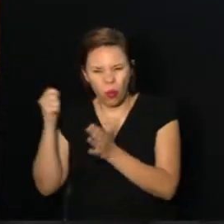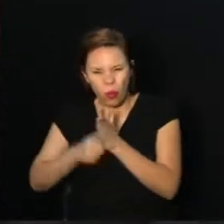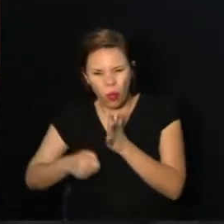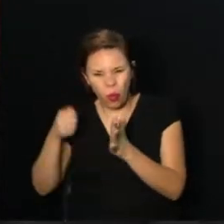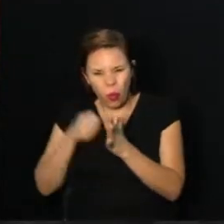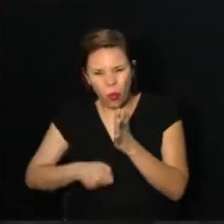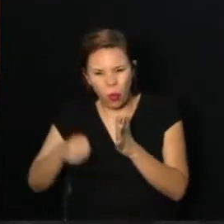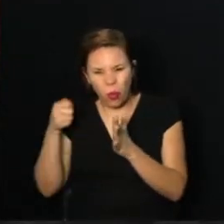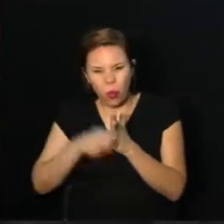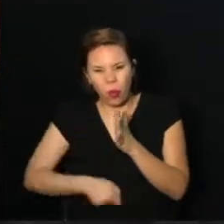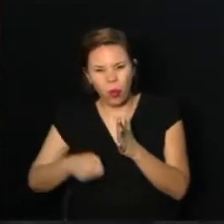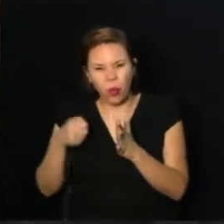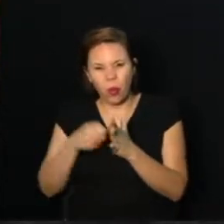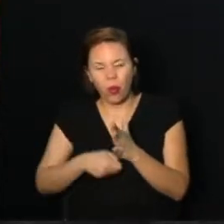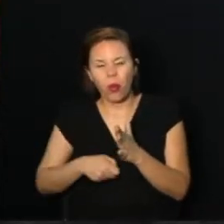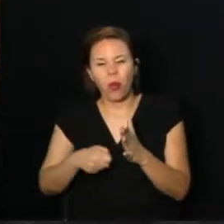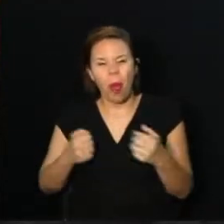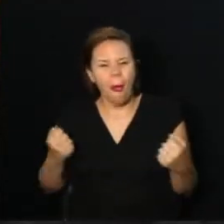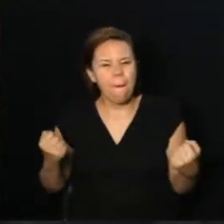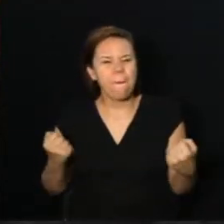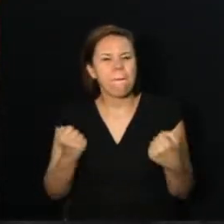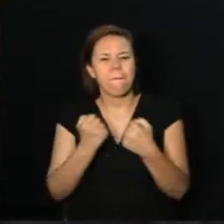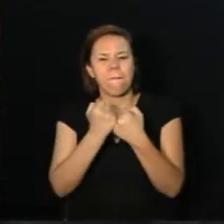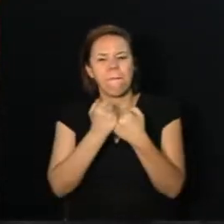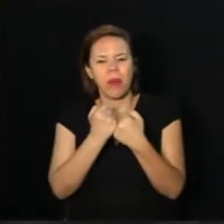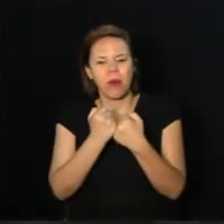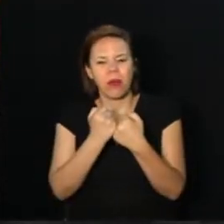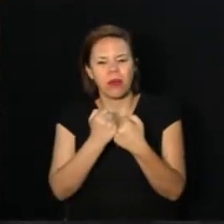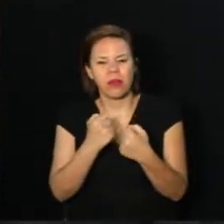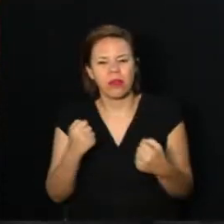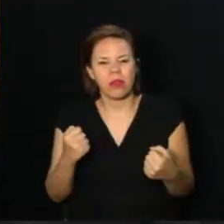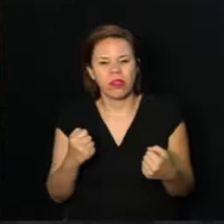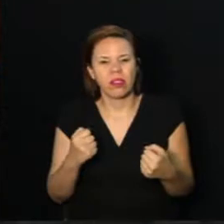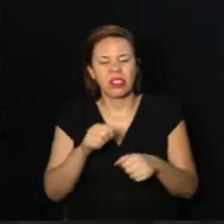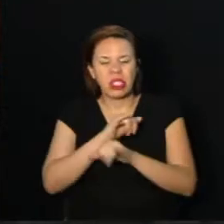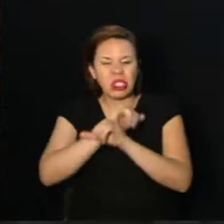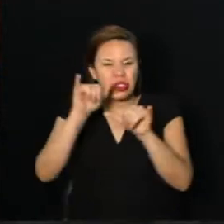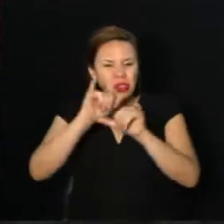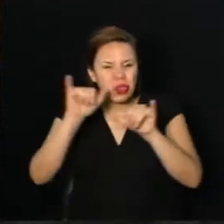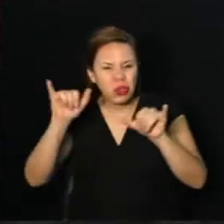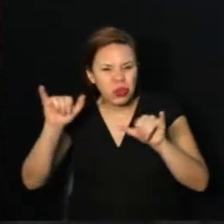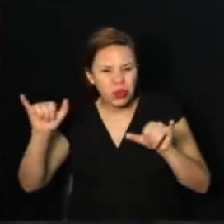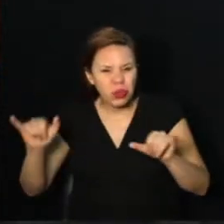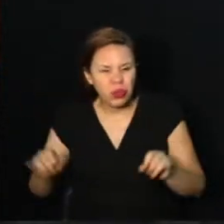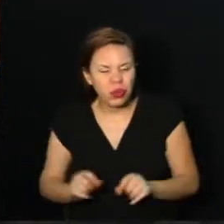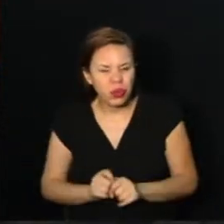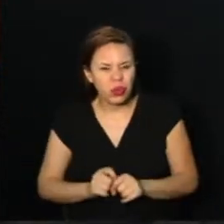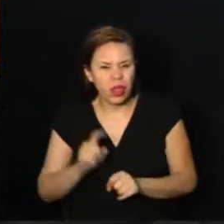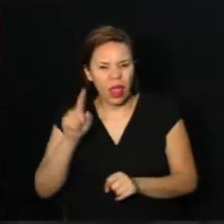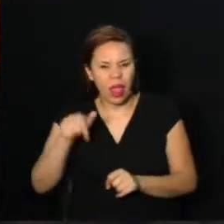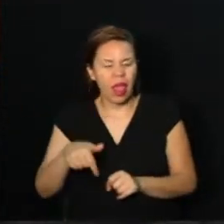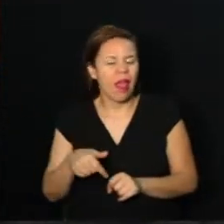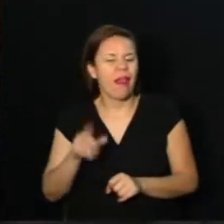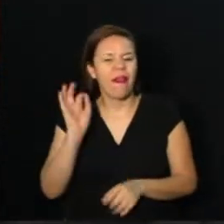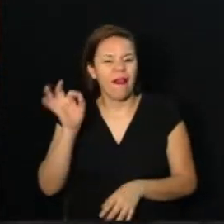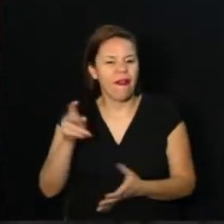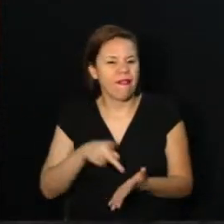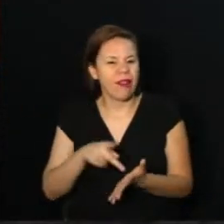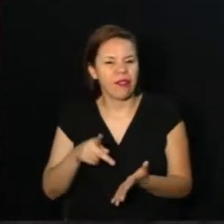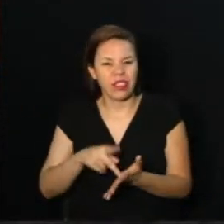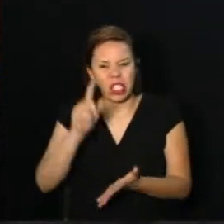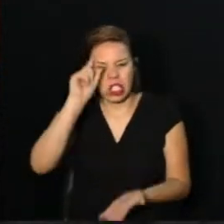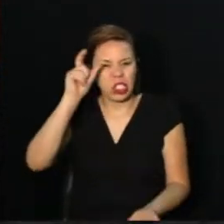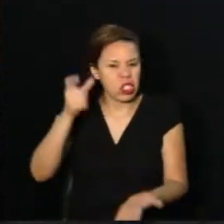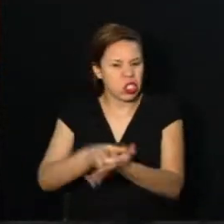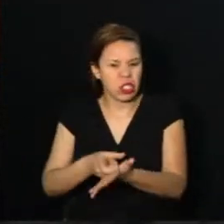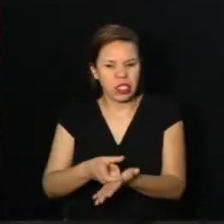lutando em prol da divulgação daquilo que é a certeza da